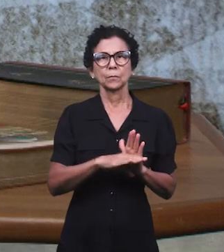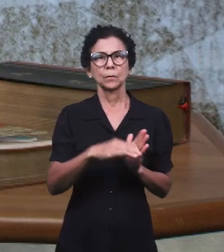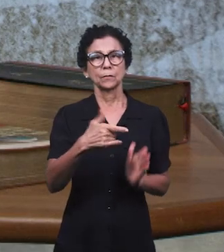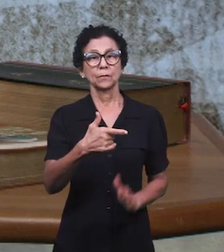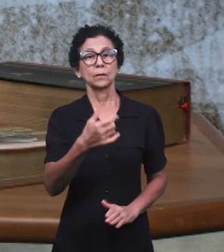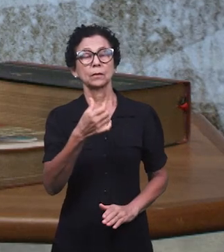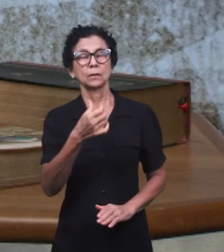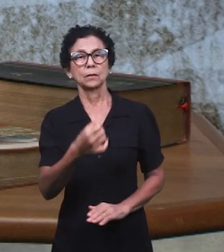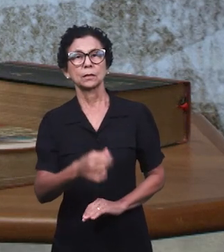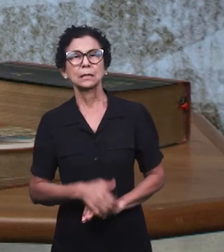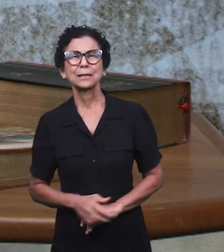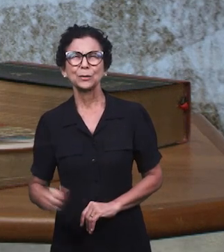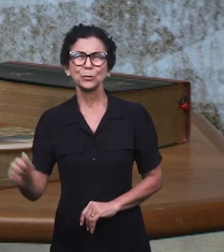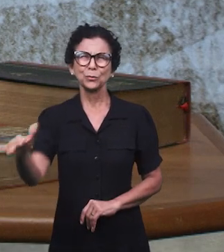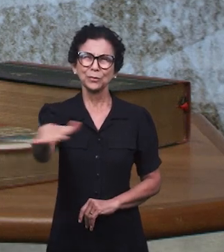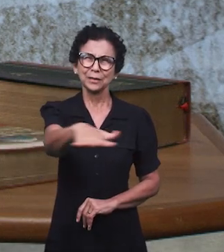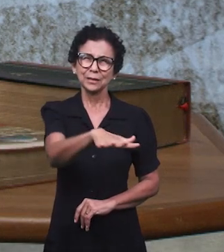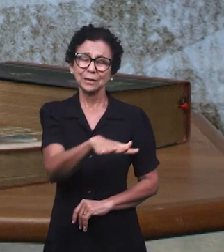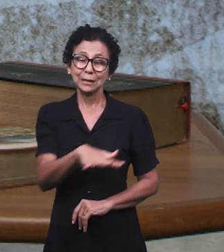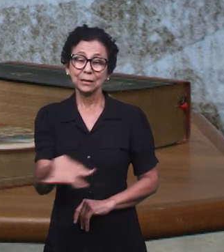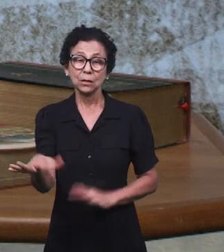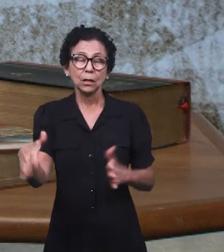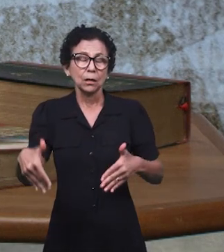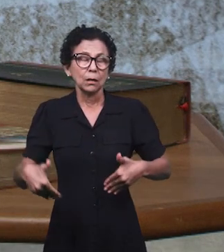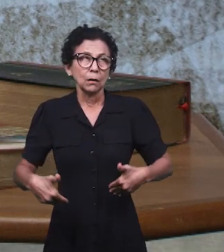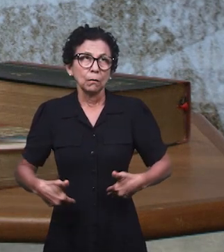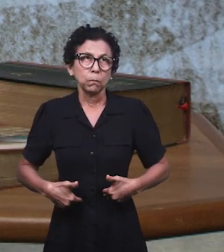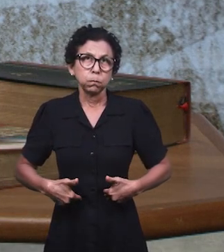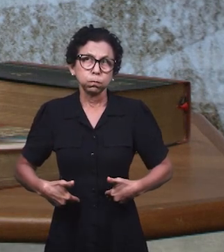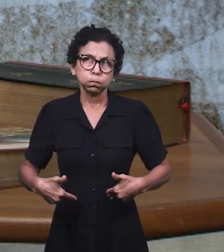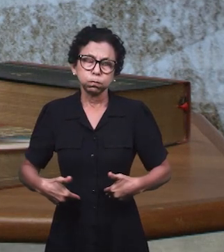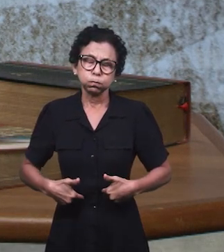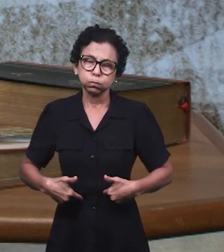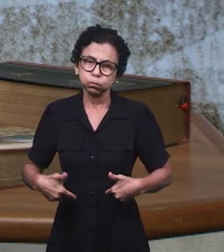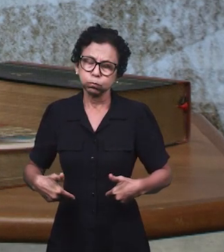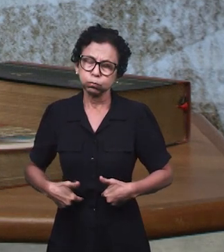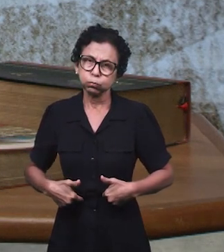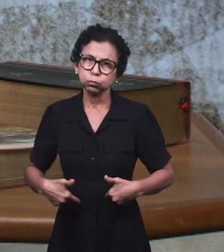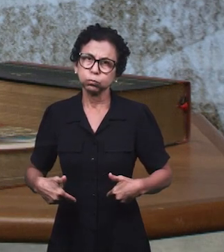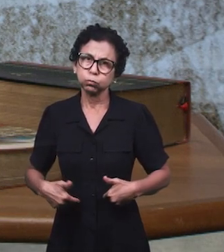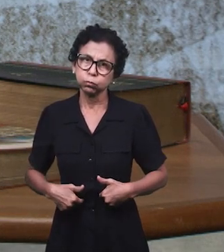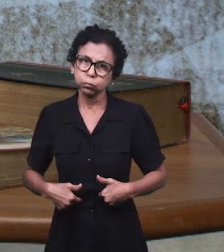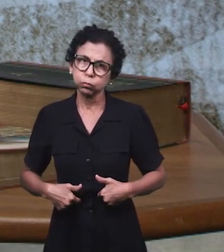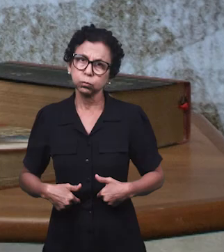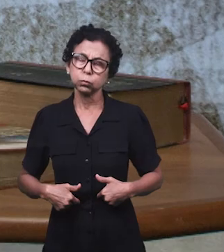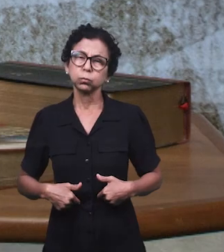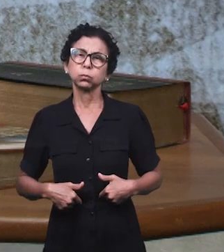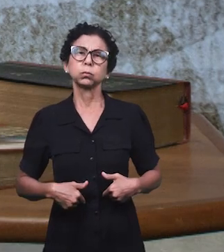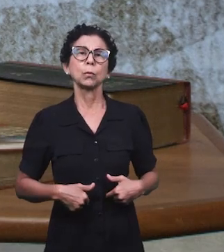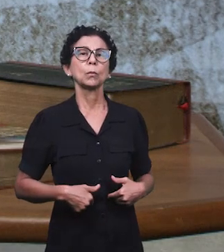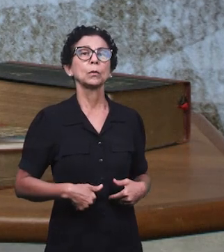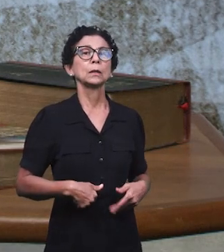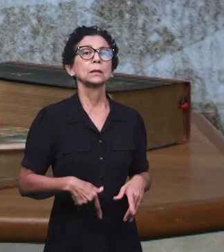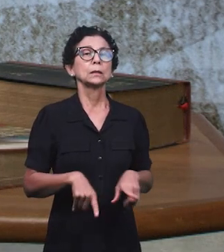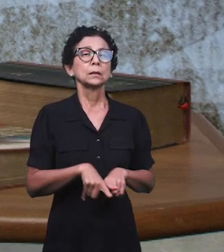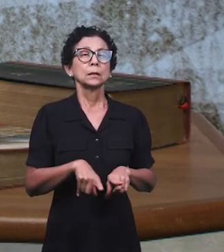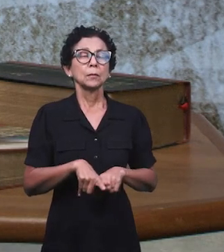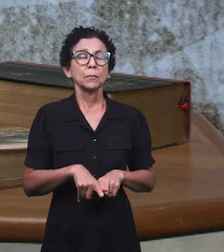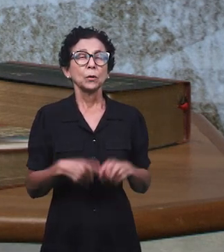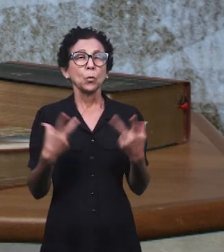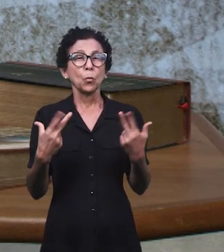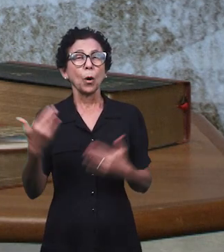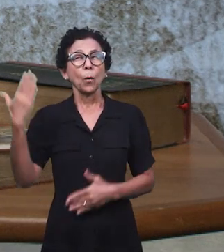havia fome na terra, além da primeira fome que foi nos dias de Abraão. Por